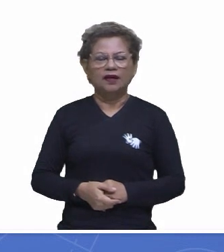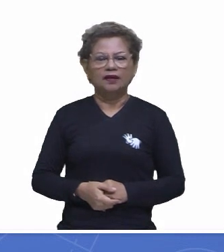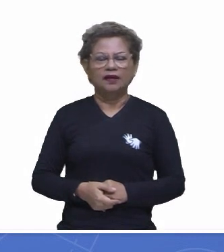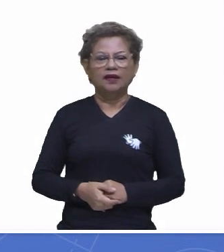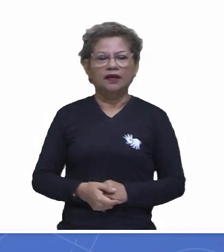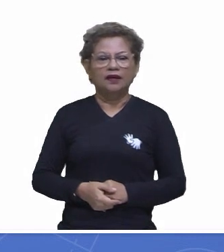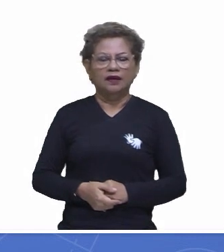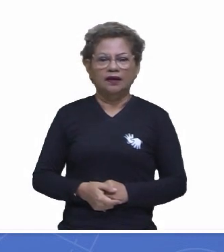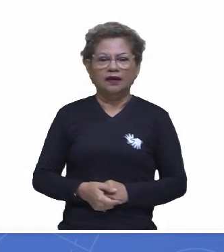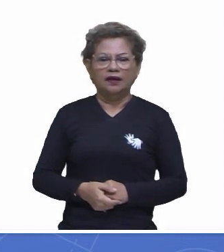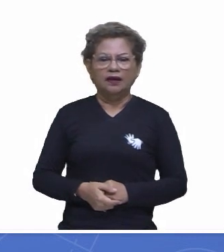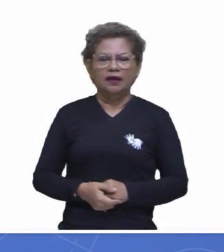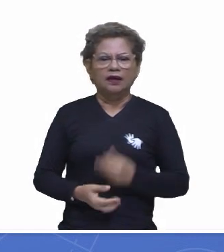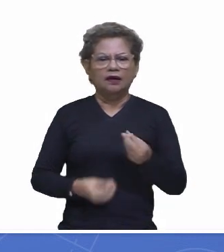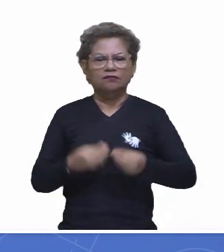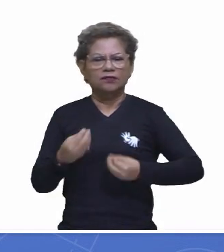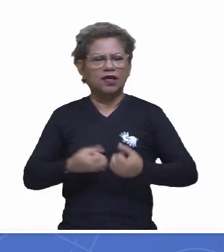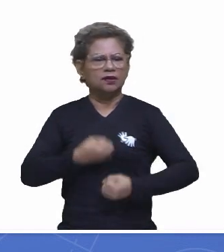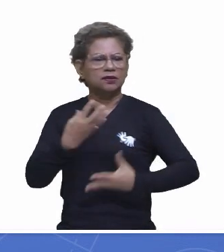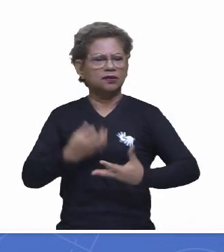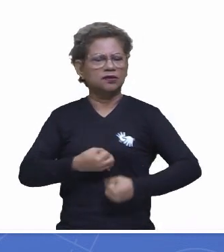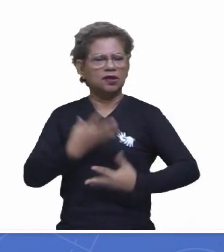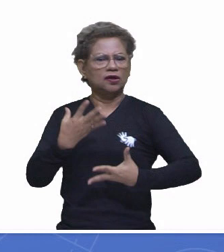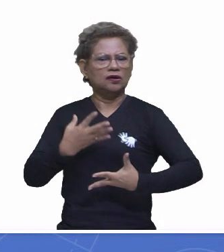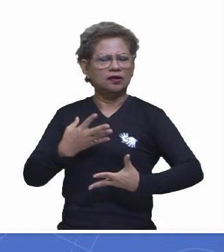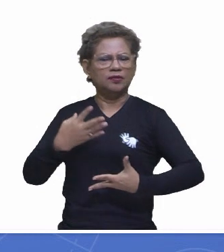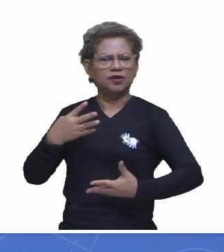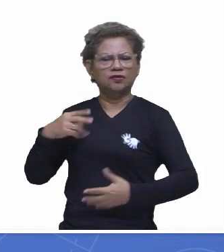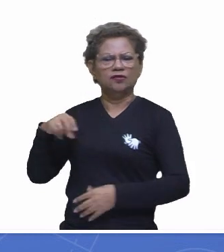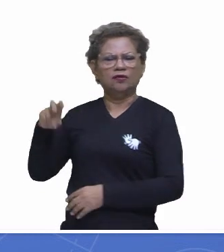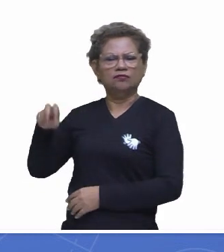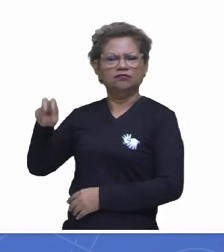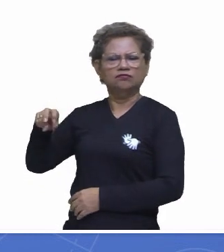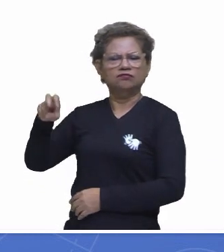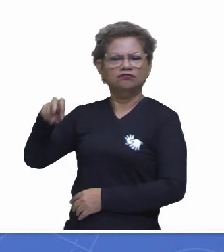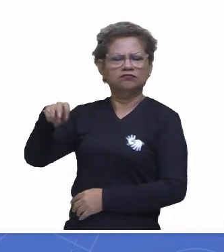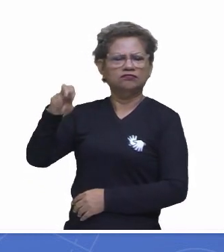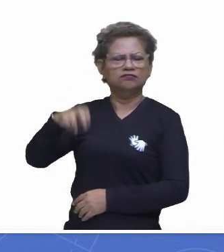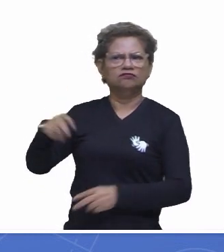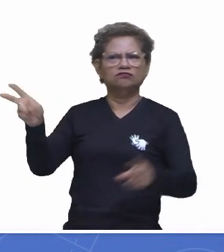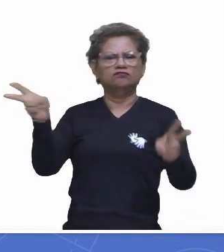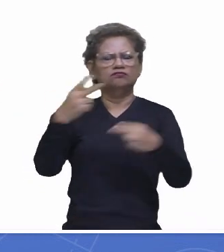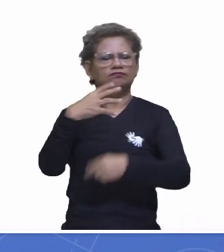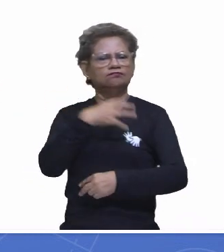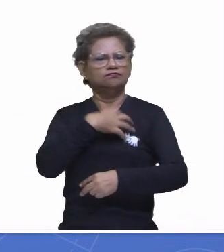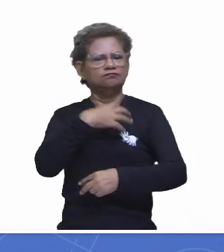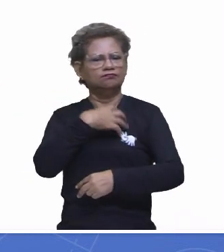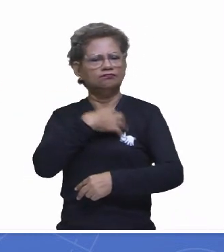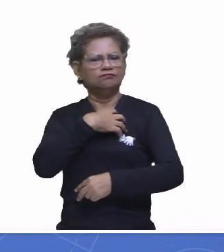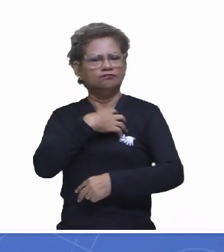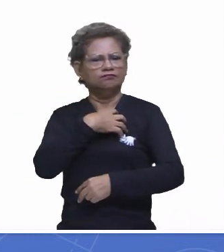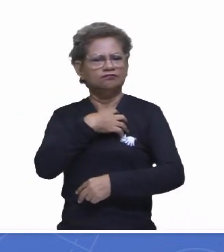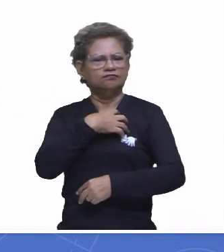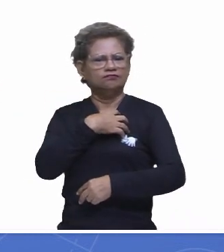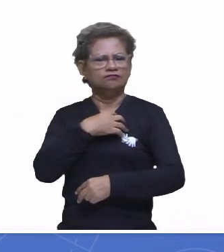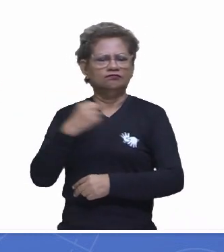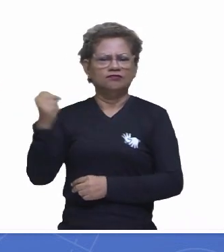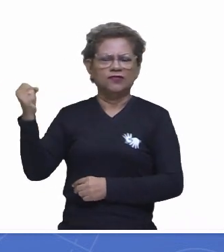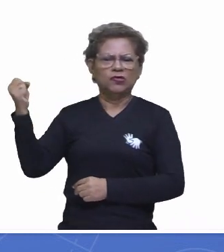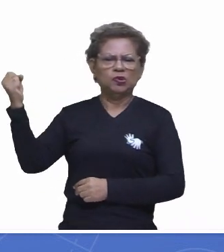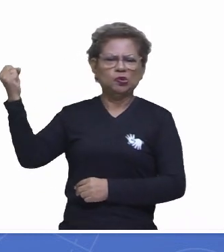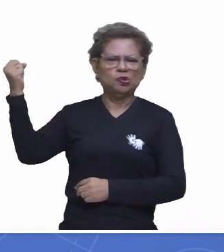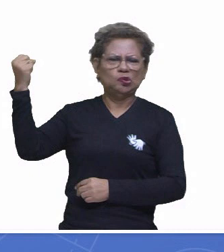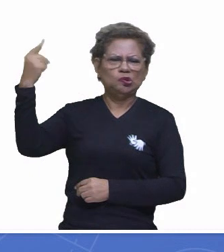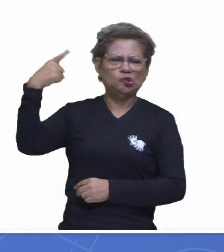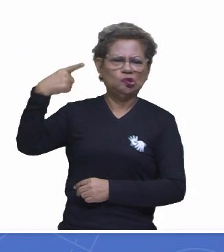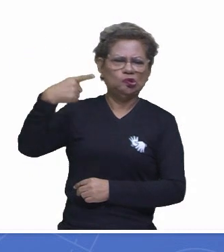sem lenço e sem documento, no sol de quase dezembro, eu vou. O sol se reparte